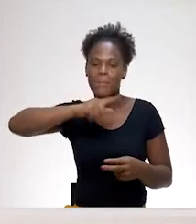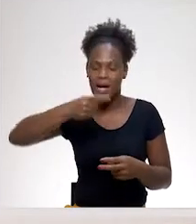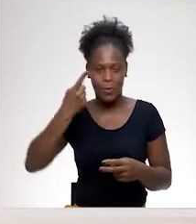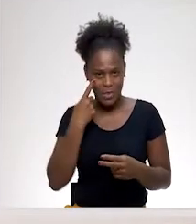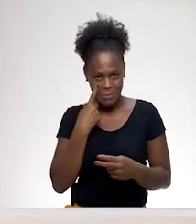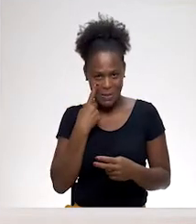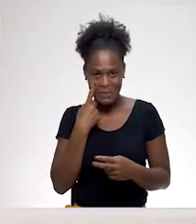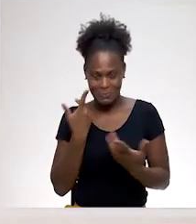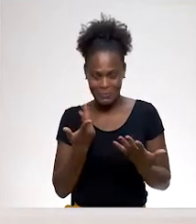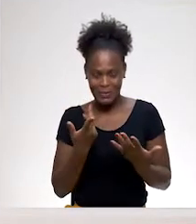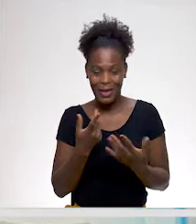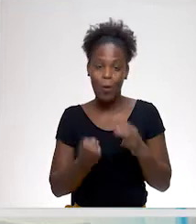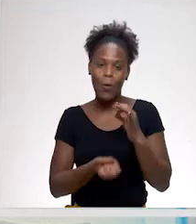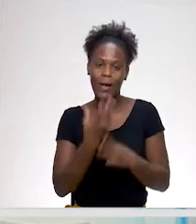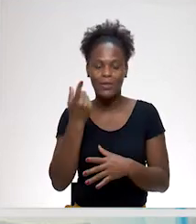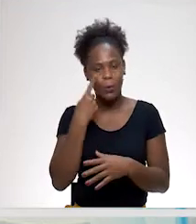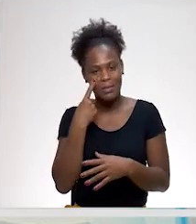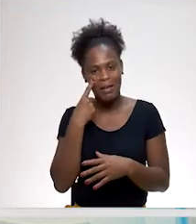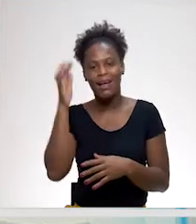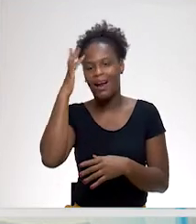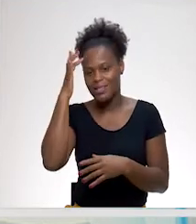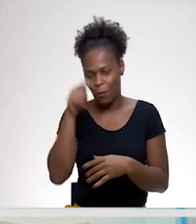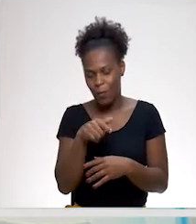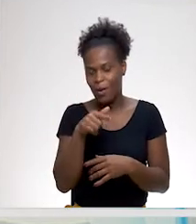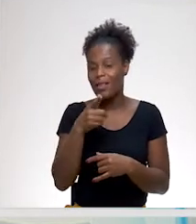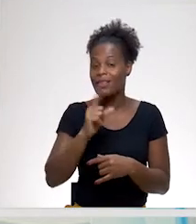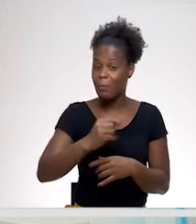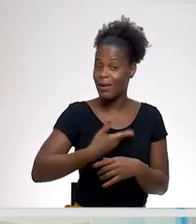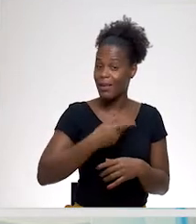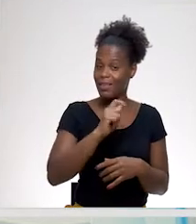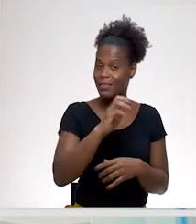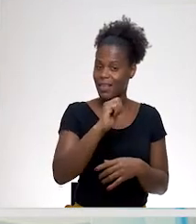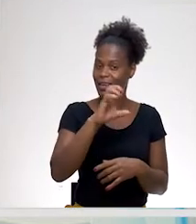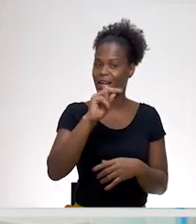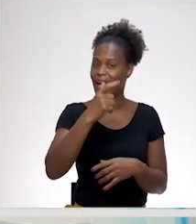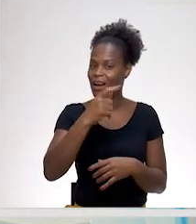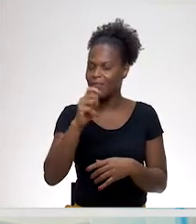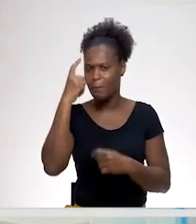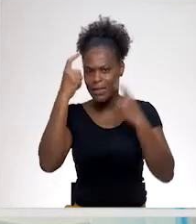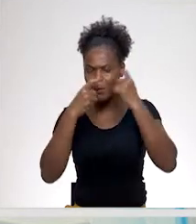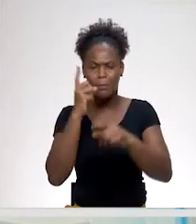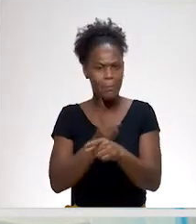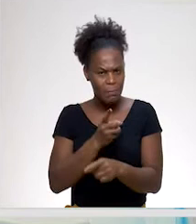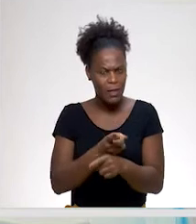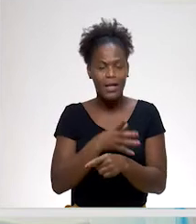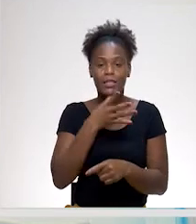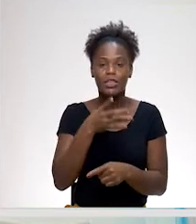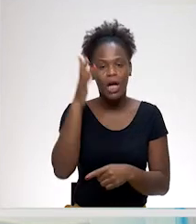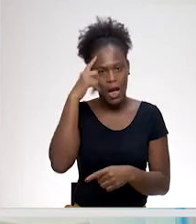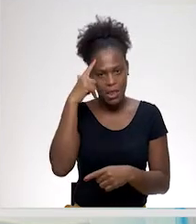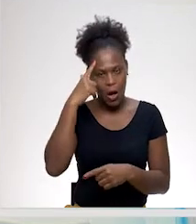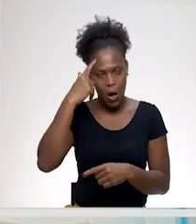mãe do conhecimento, a fonte do conhecimento. E Descartes vai na mesma linha de pensamento, defendendo que a